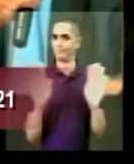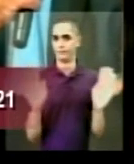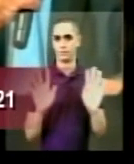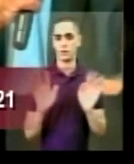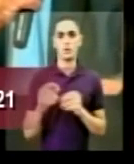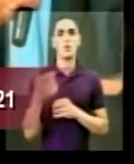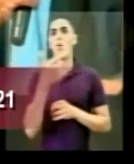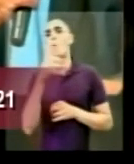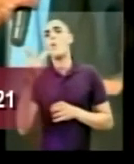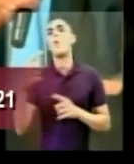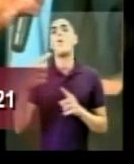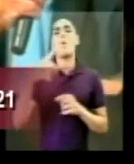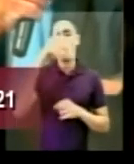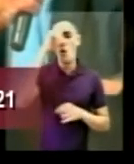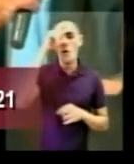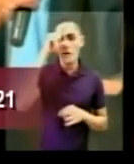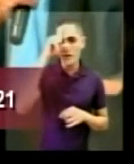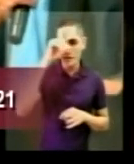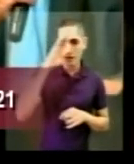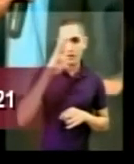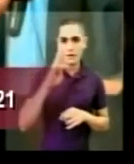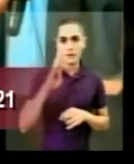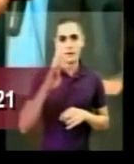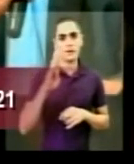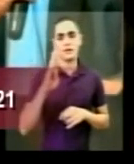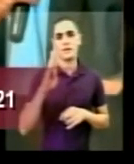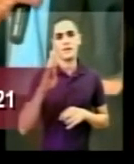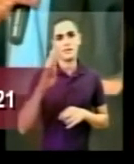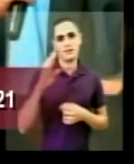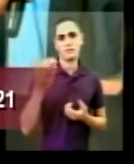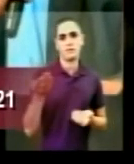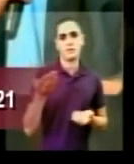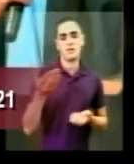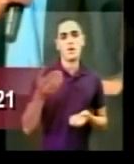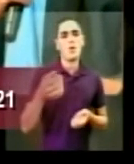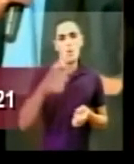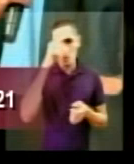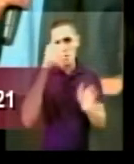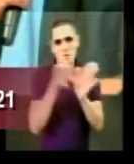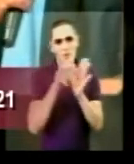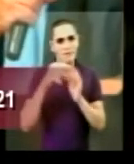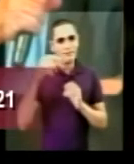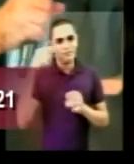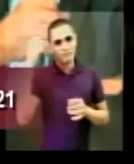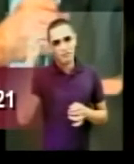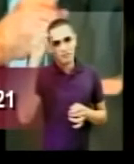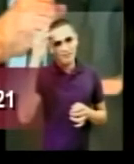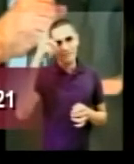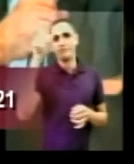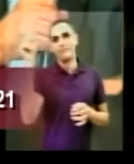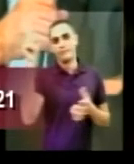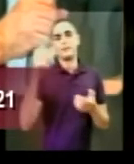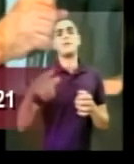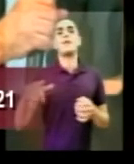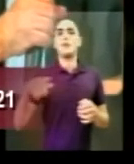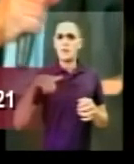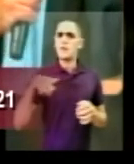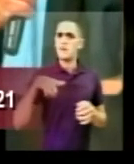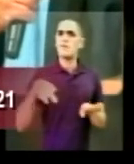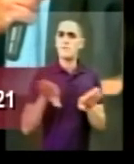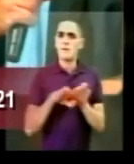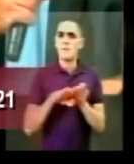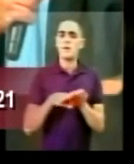de Menezes, que tem uma ala Covid, onde atende todos institucionalizados Covid.